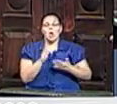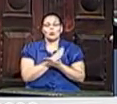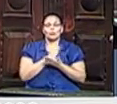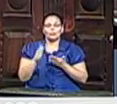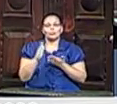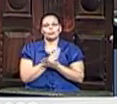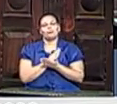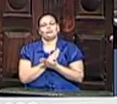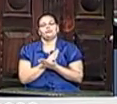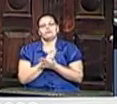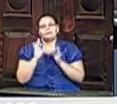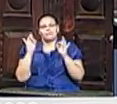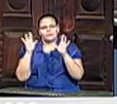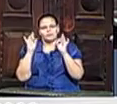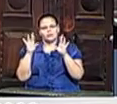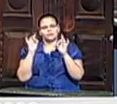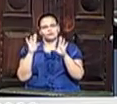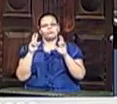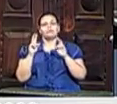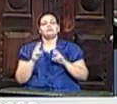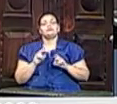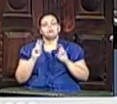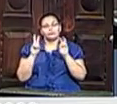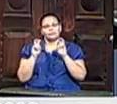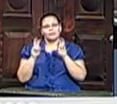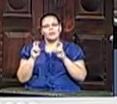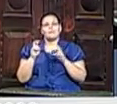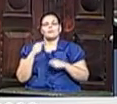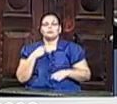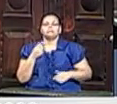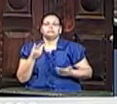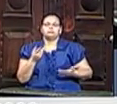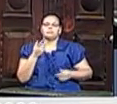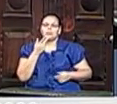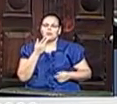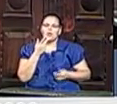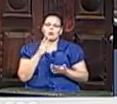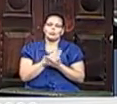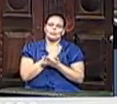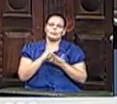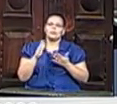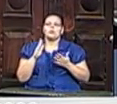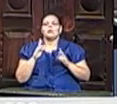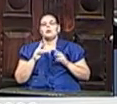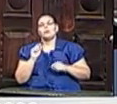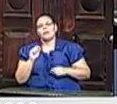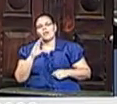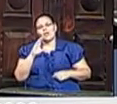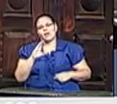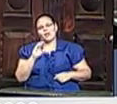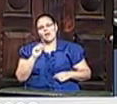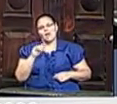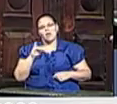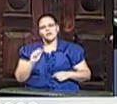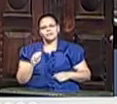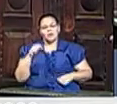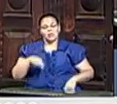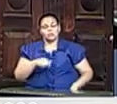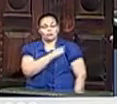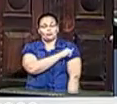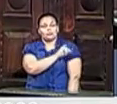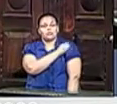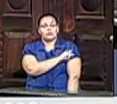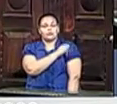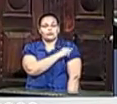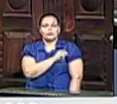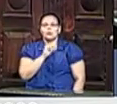grandes especialistas na matéria. Eu posso citar de memória autores como a Cássia Quenzer, do Paraná, aqui no Rio de Janeiro,